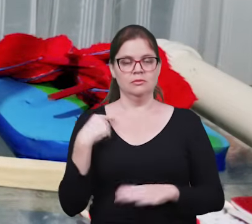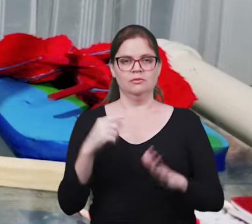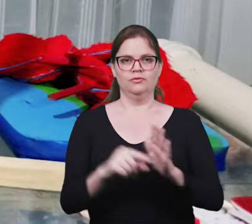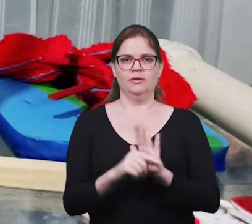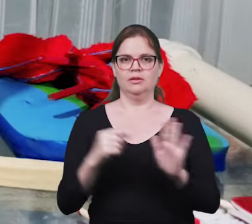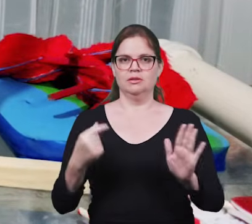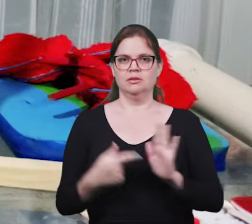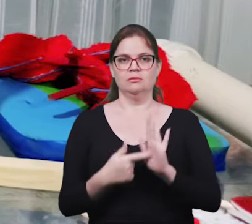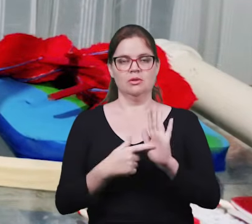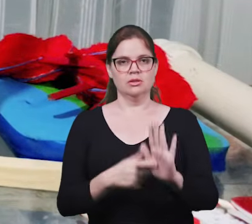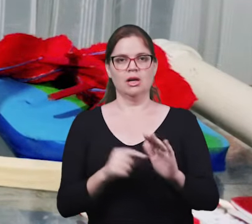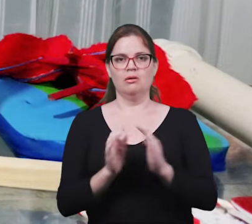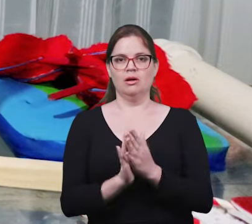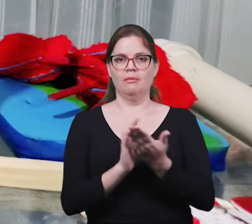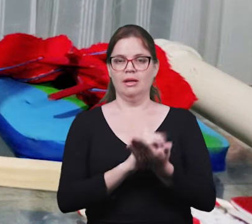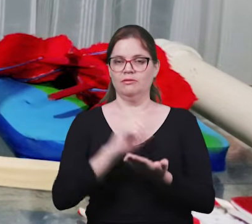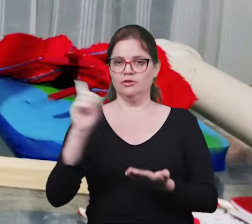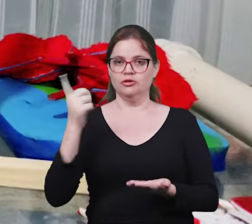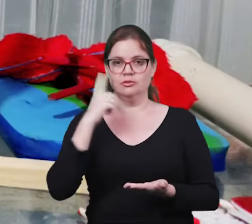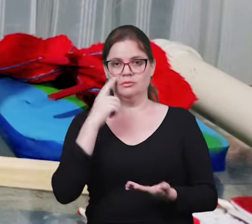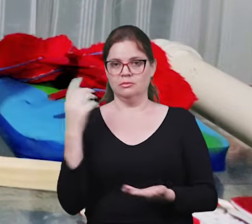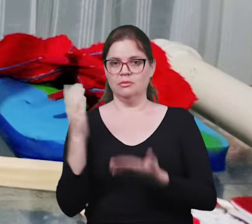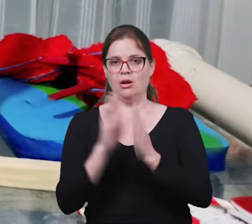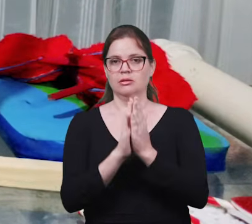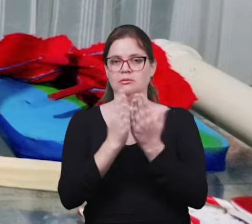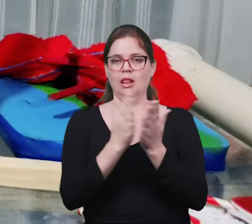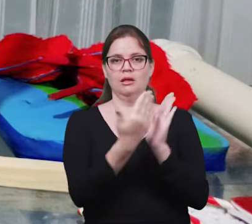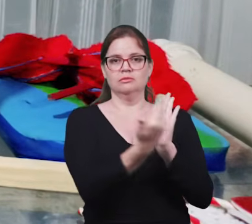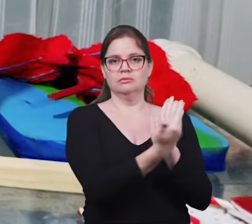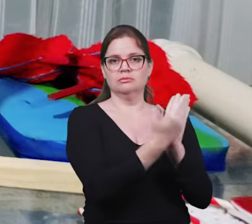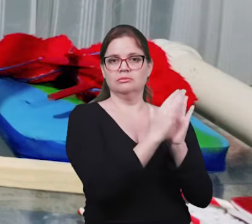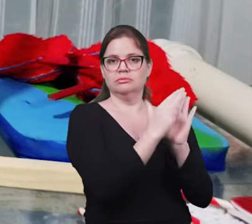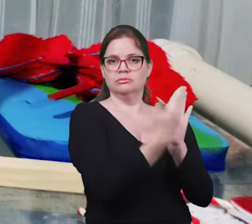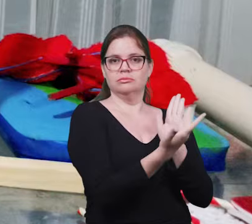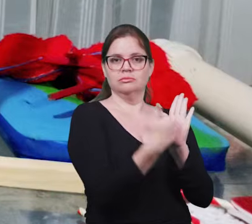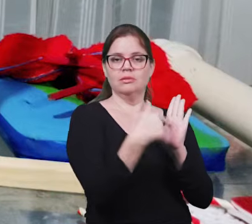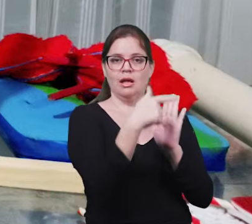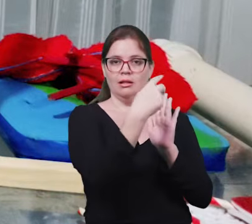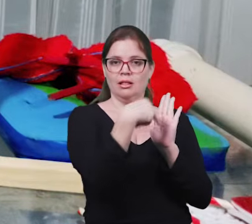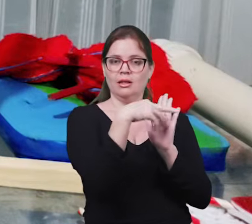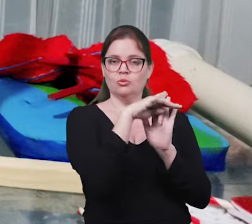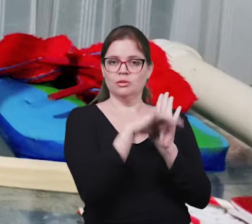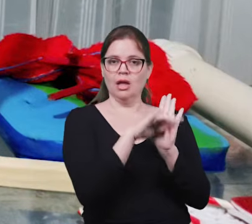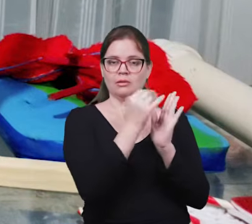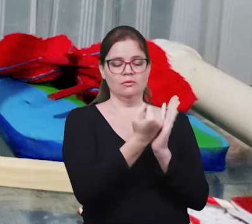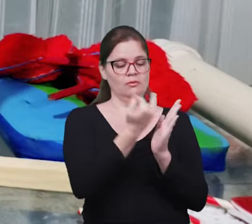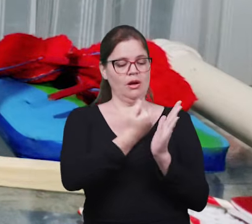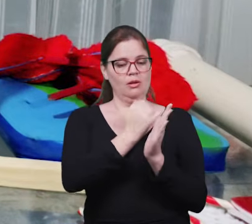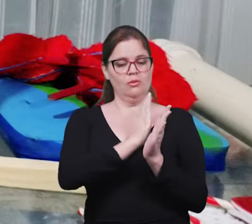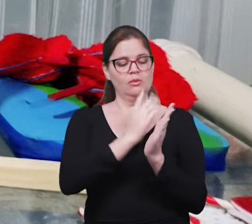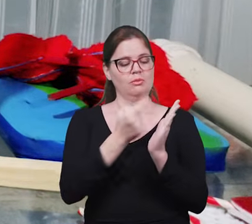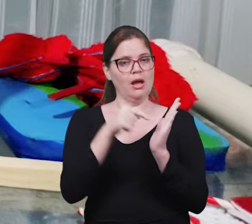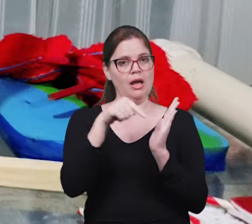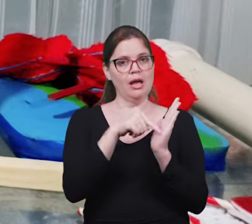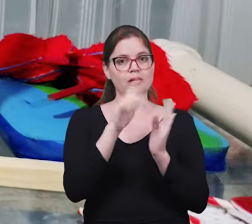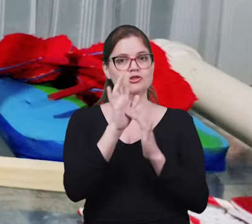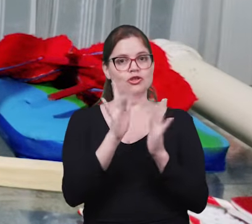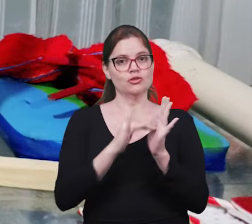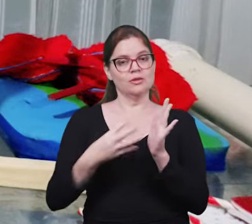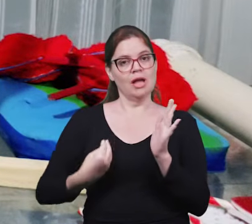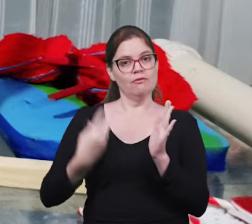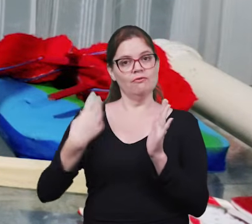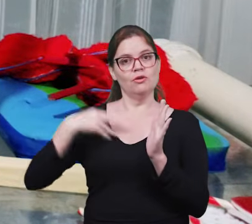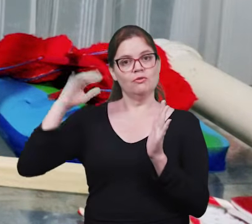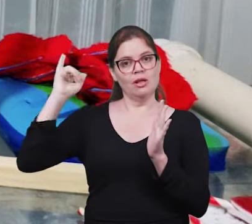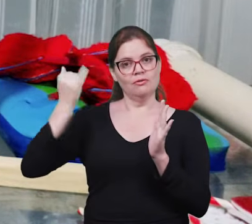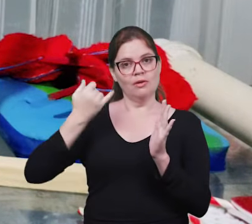Deus. E a palavra de Deus, ela fala o coração do homem, porque a palavra é viva. Jesus está